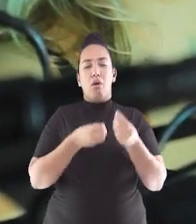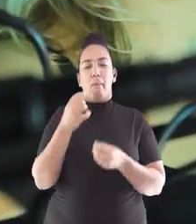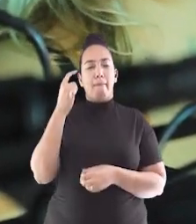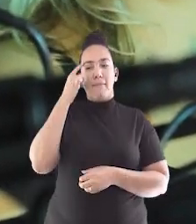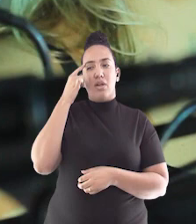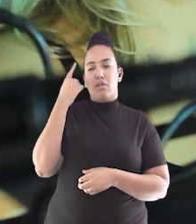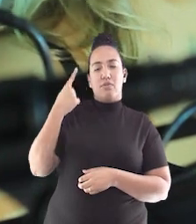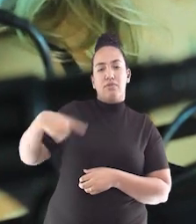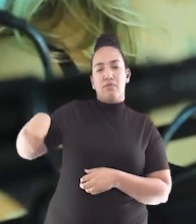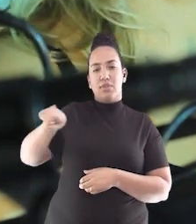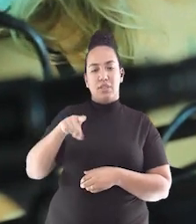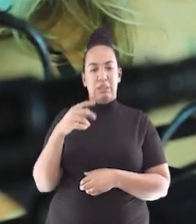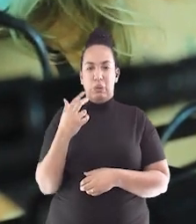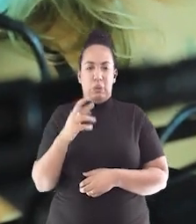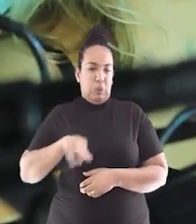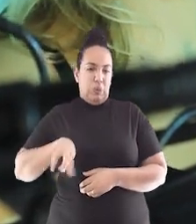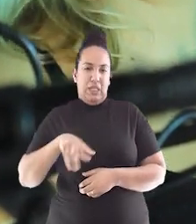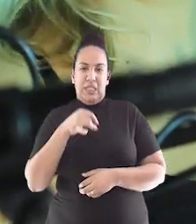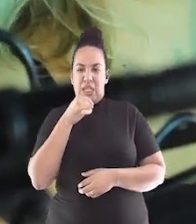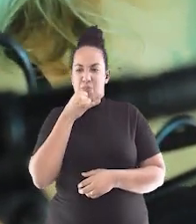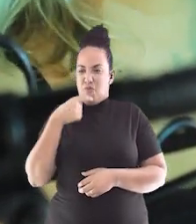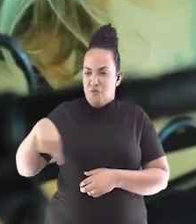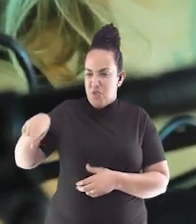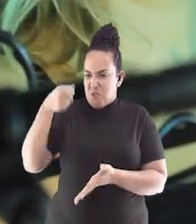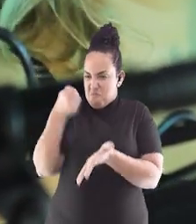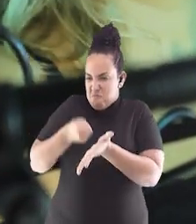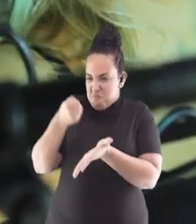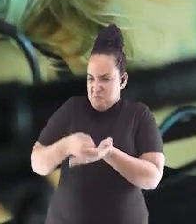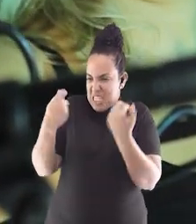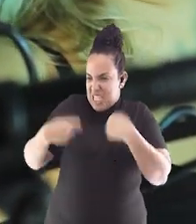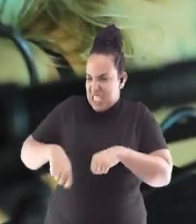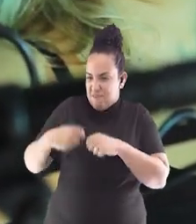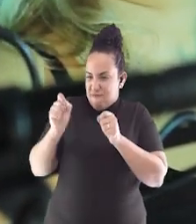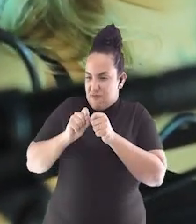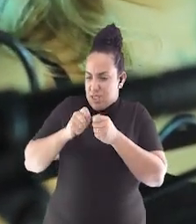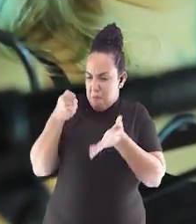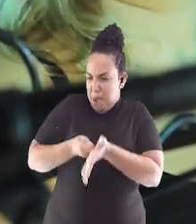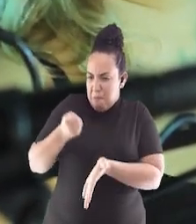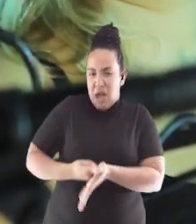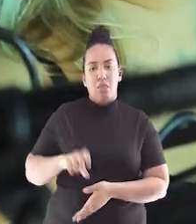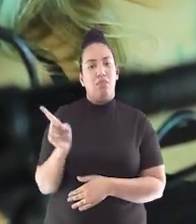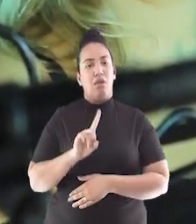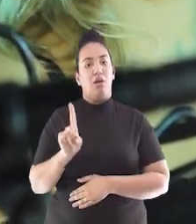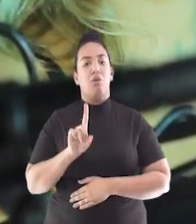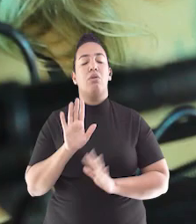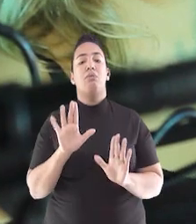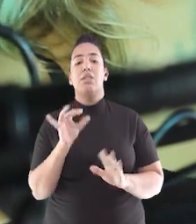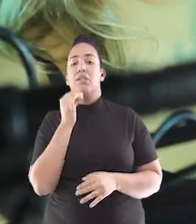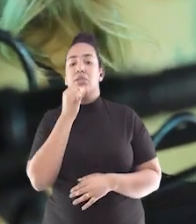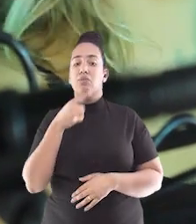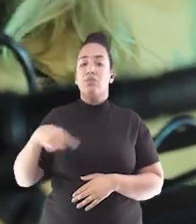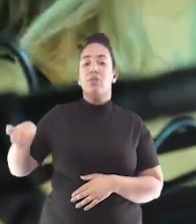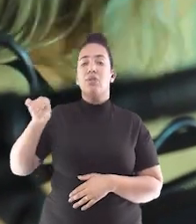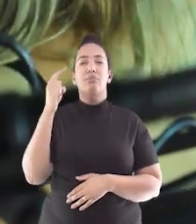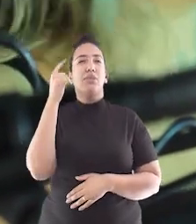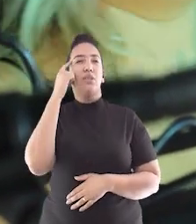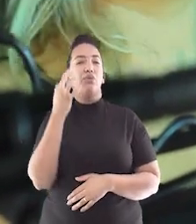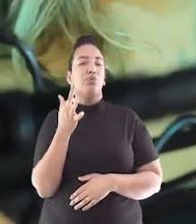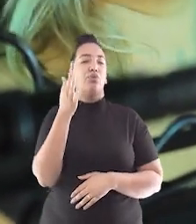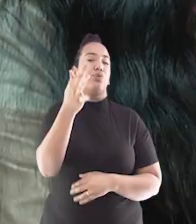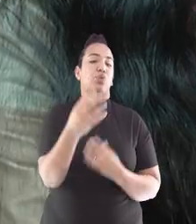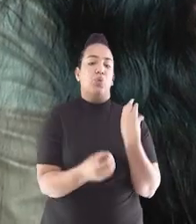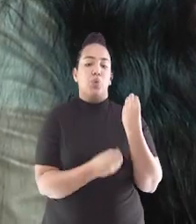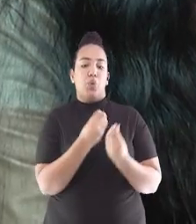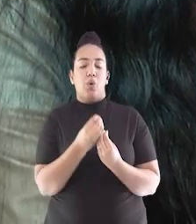vocês, sabe? Porque não é para empurrar, não é para vocês, tipo, vocês precisam fazer isso, vocês precisam fazer aquilo. Mas como que vocês estão pensando no futuro de vocês, Isso.